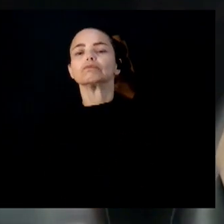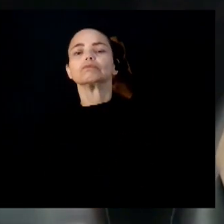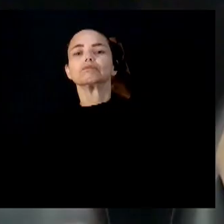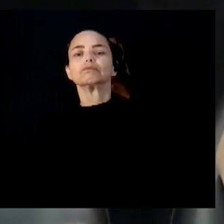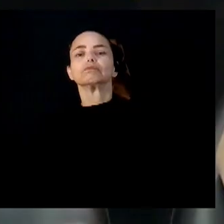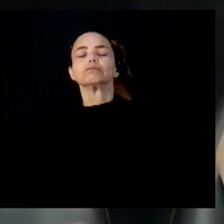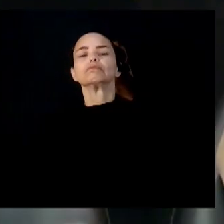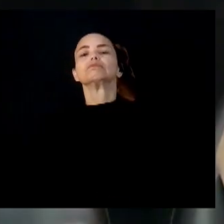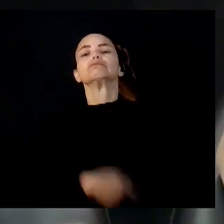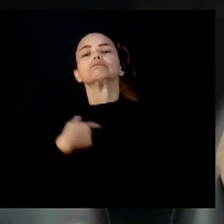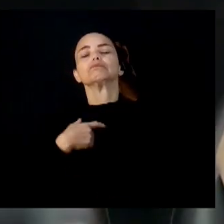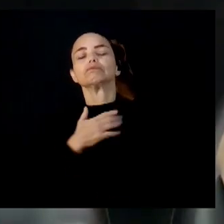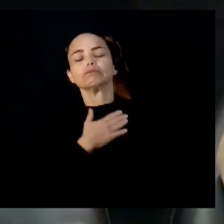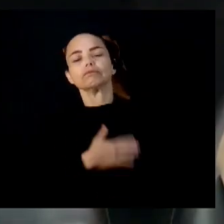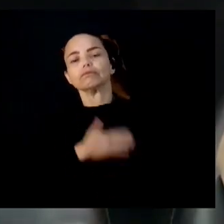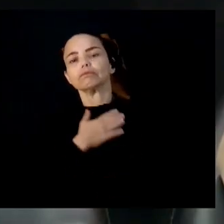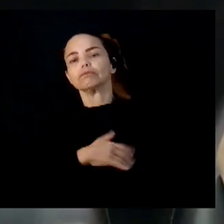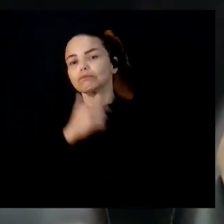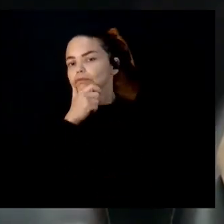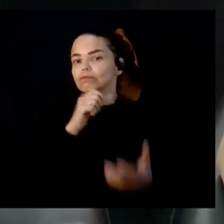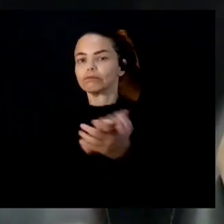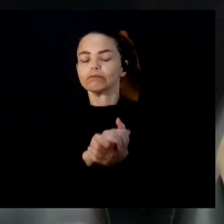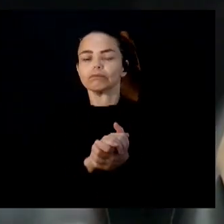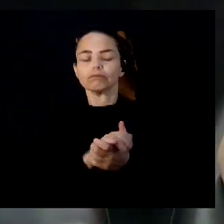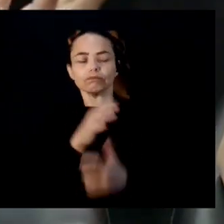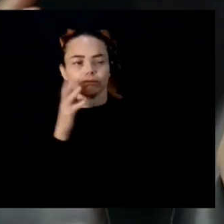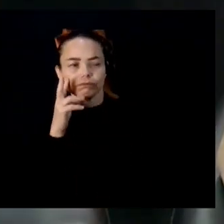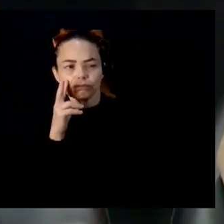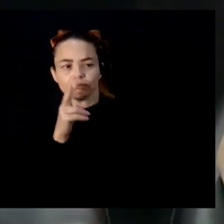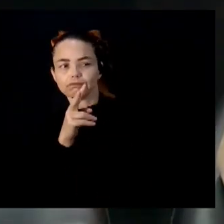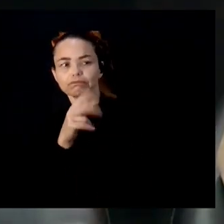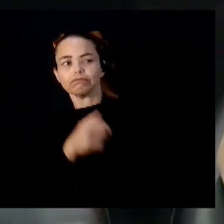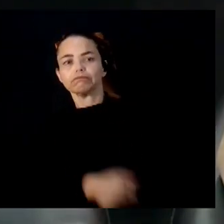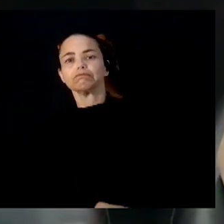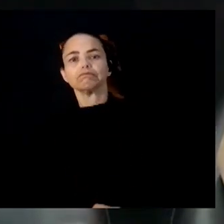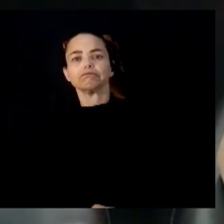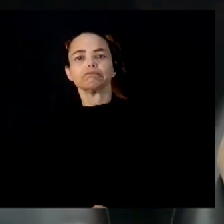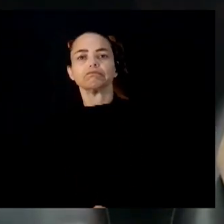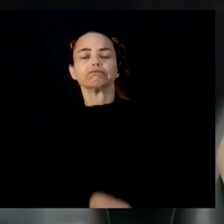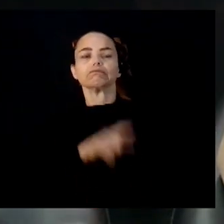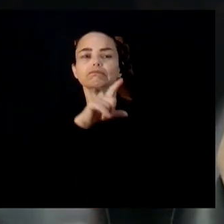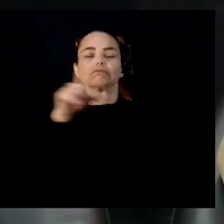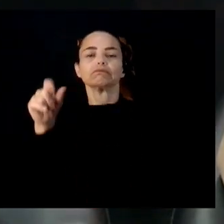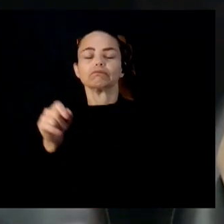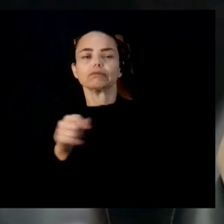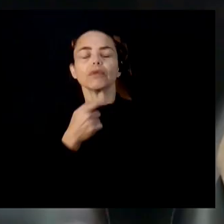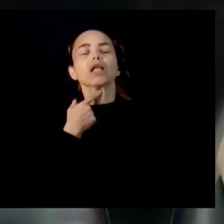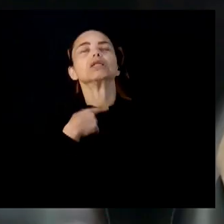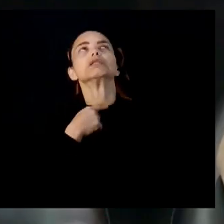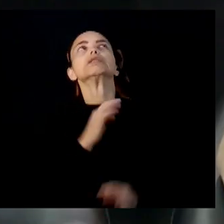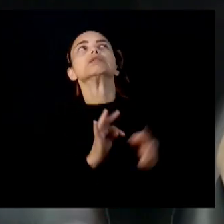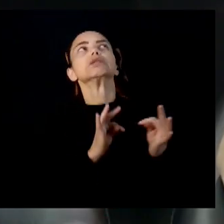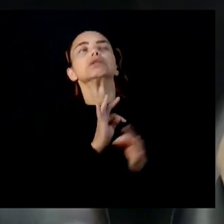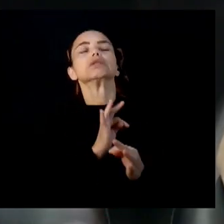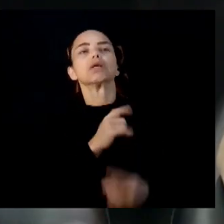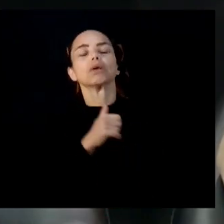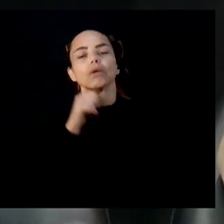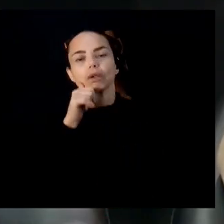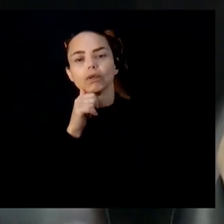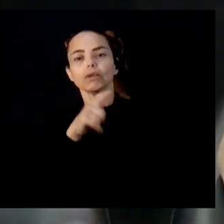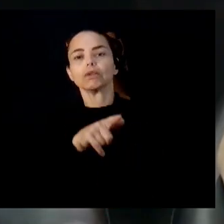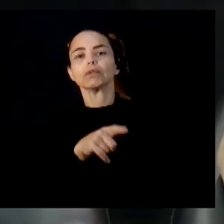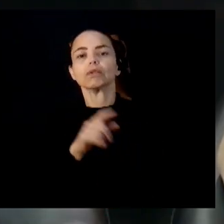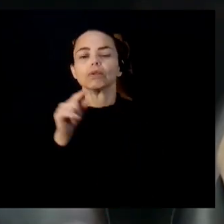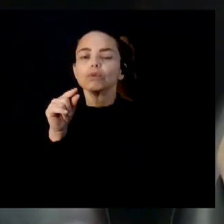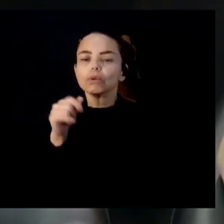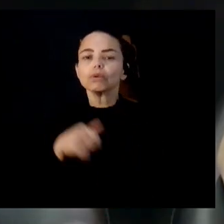tranquila que o meu marido vai olhar, mas não vai sair desejando a mulher, e que são coisas assim pequenininhas que a